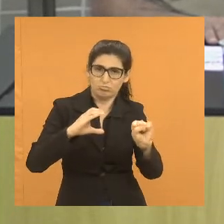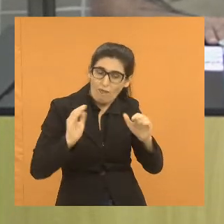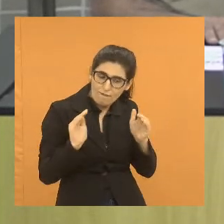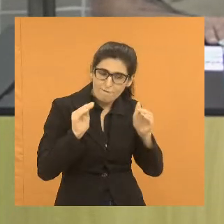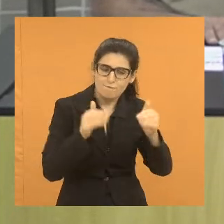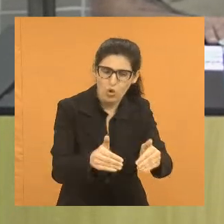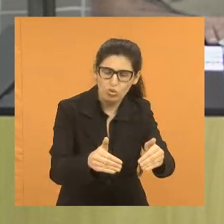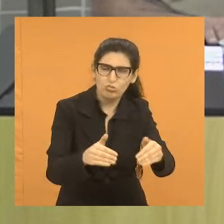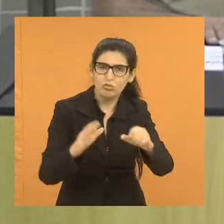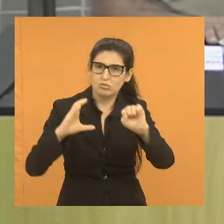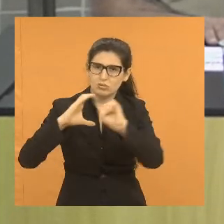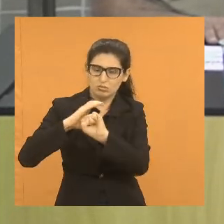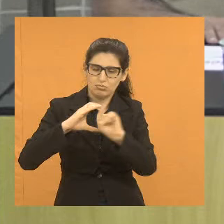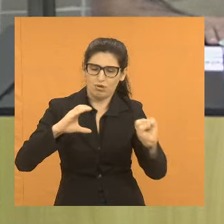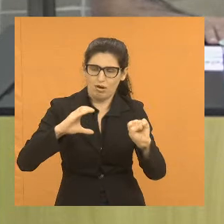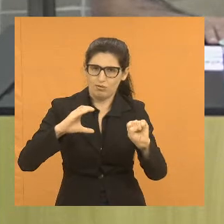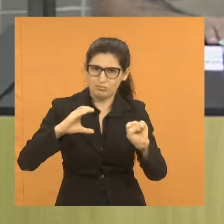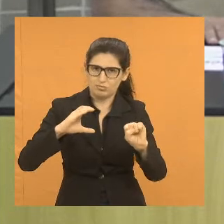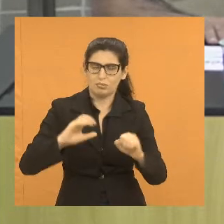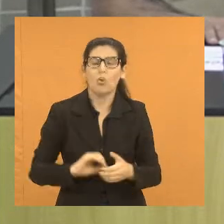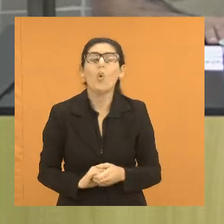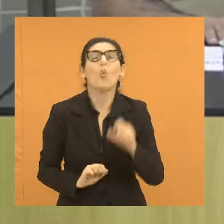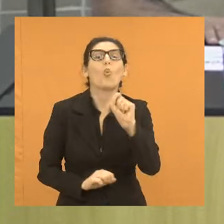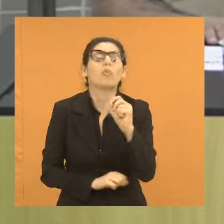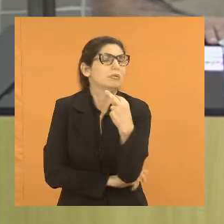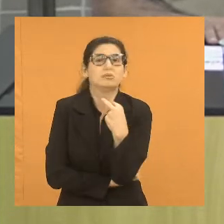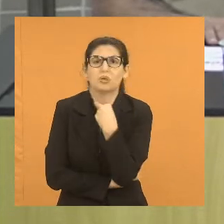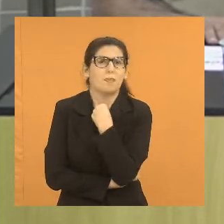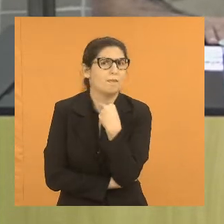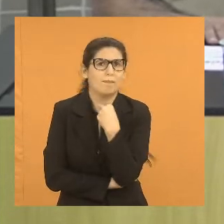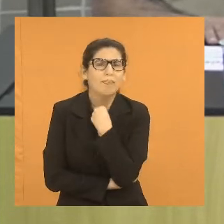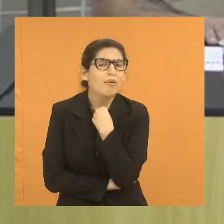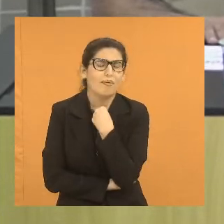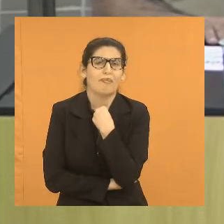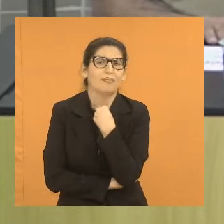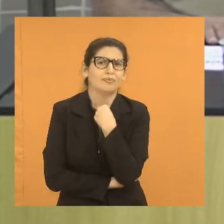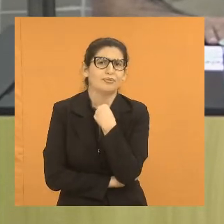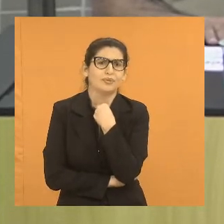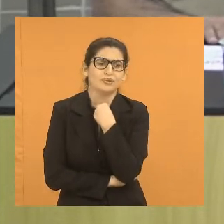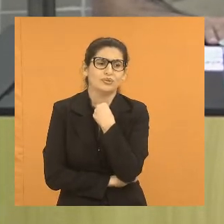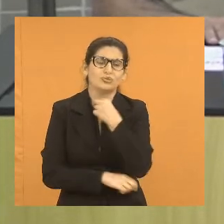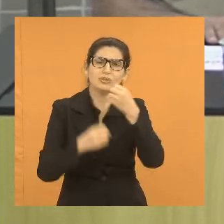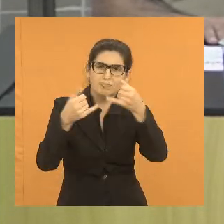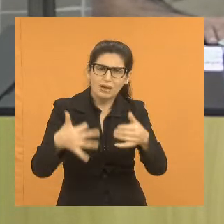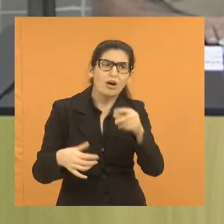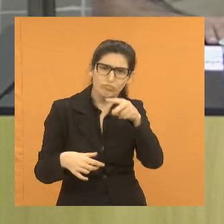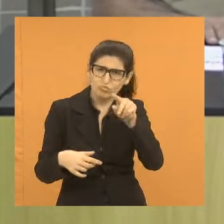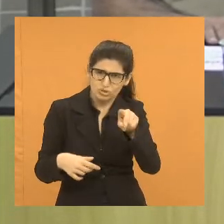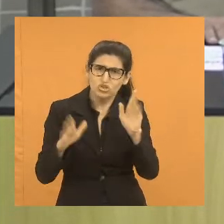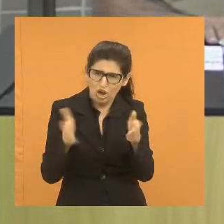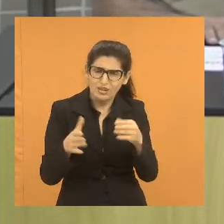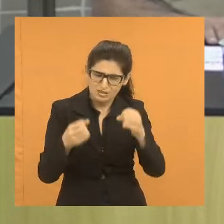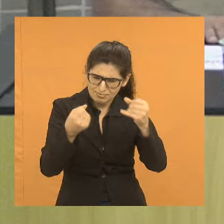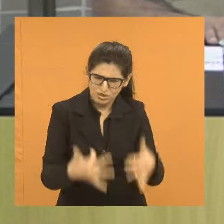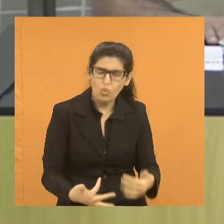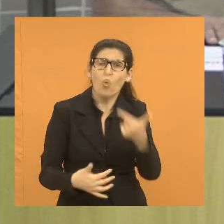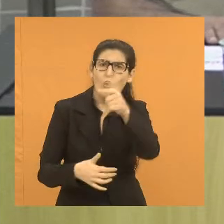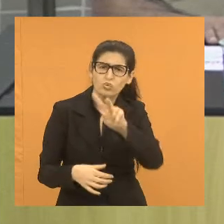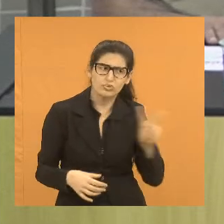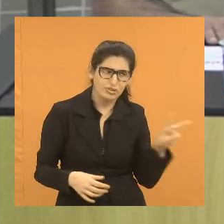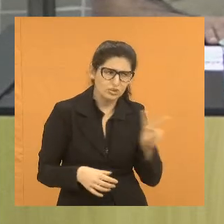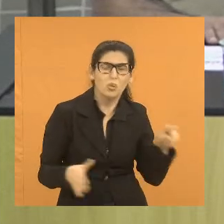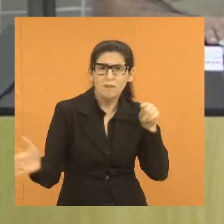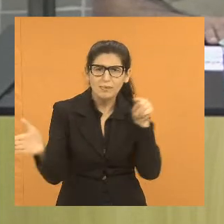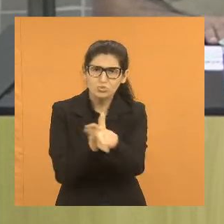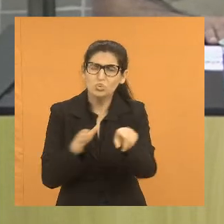referenciado. Então, o que nós não podemos colocar, como o senhor já falou, como outros vereadores já questionaram também,